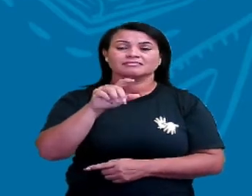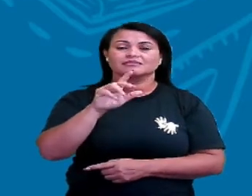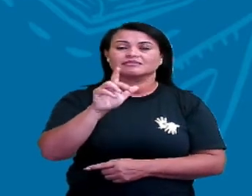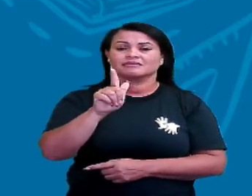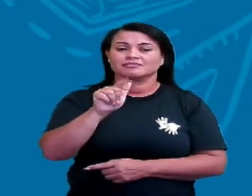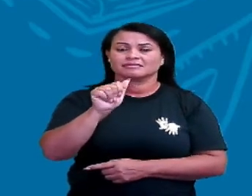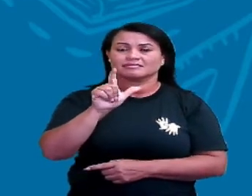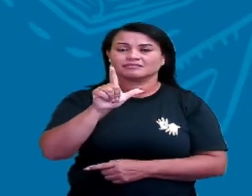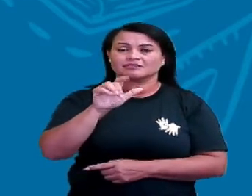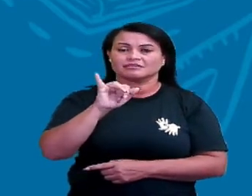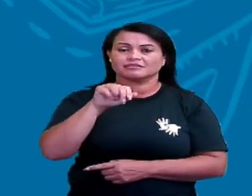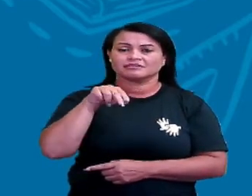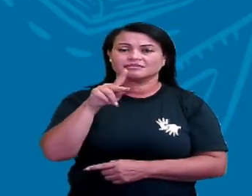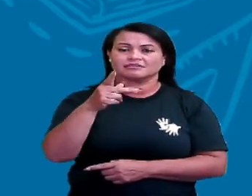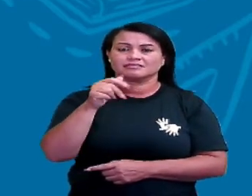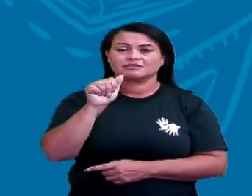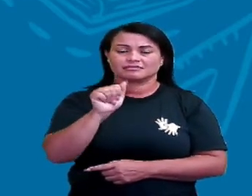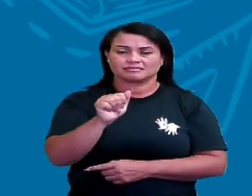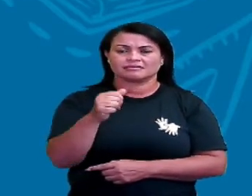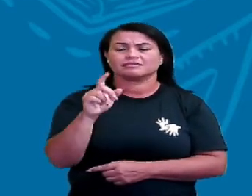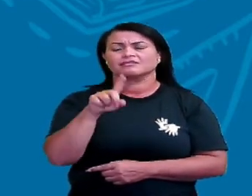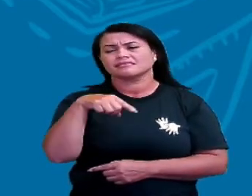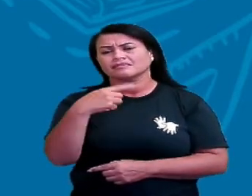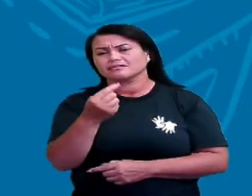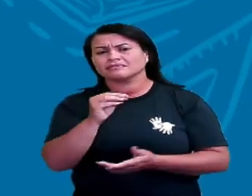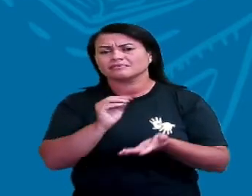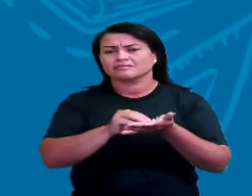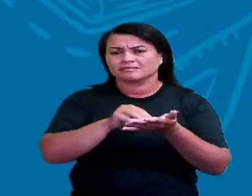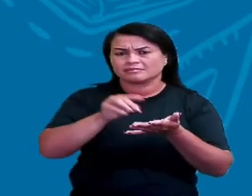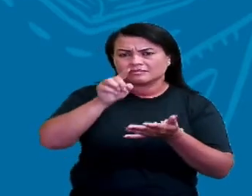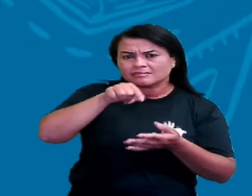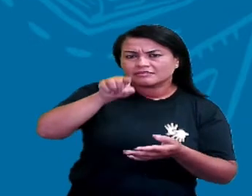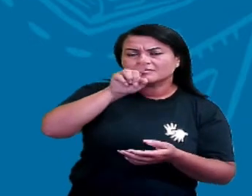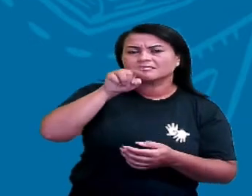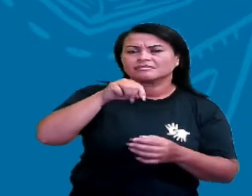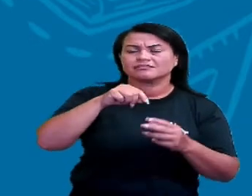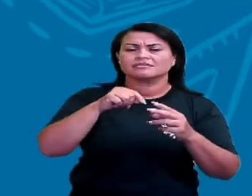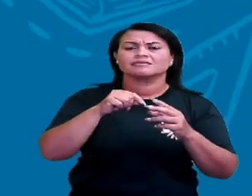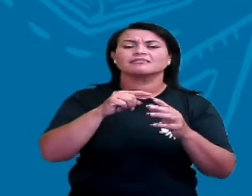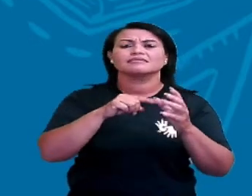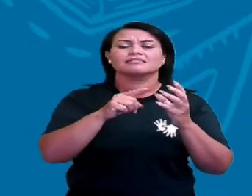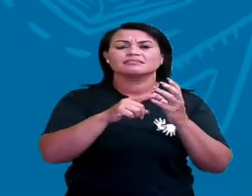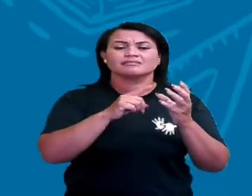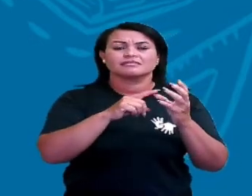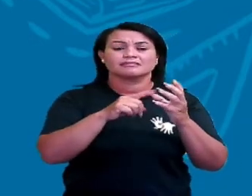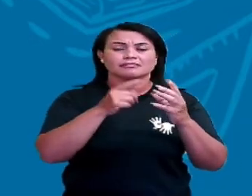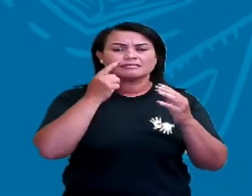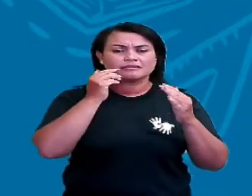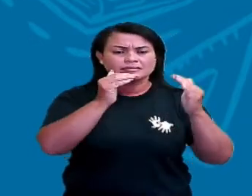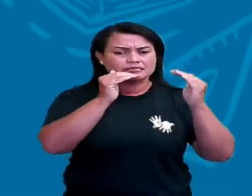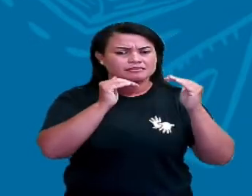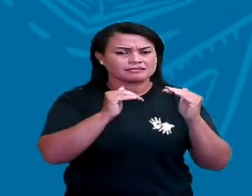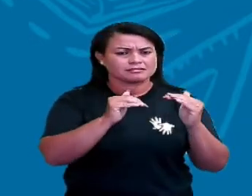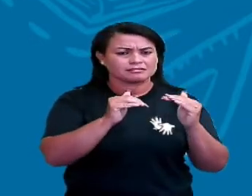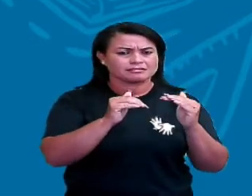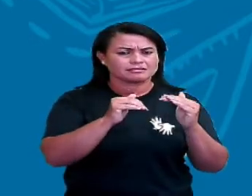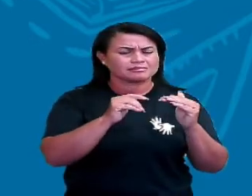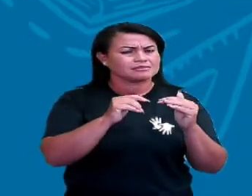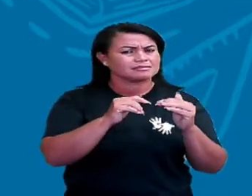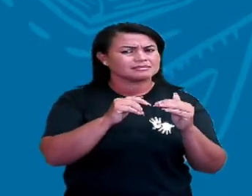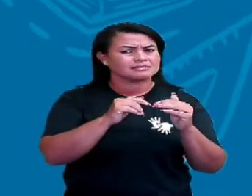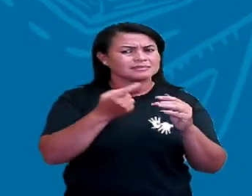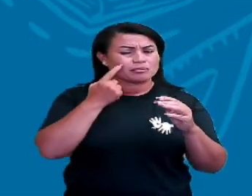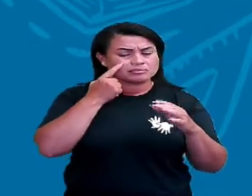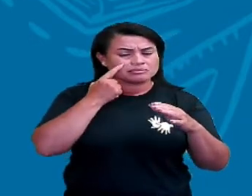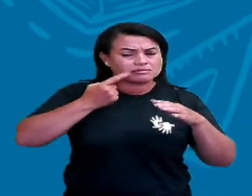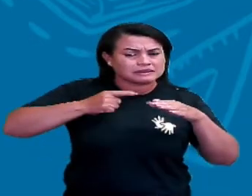outras são vogais. Vamos agora aqui para a imagem do tatu. Quais são as consoantes que eu encontro